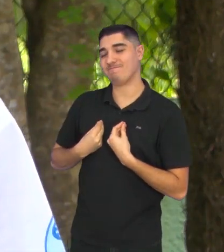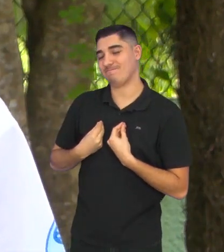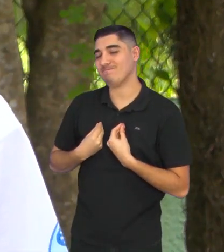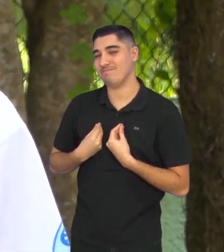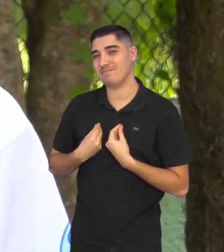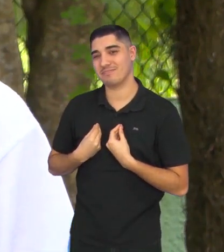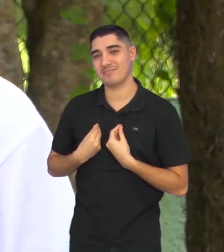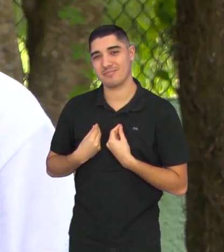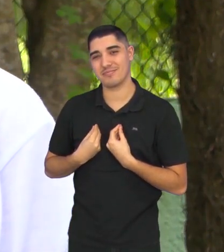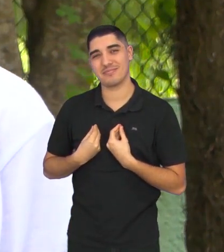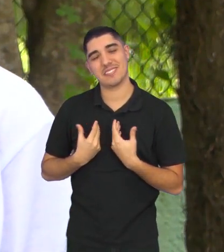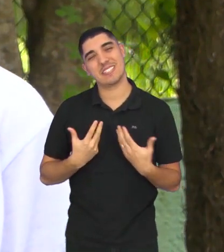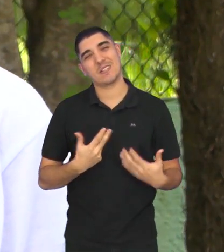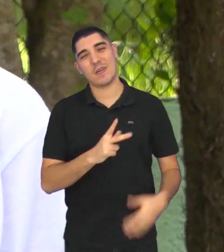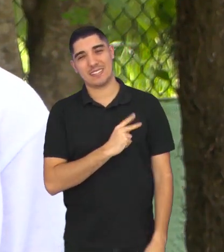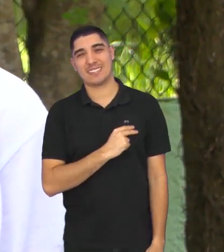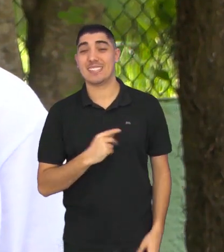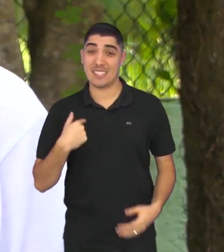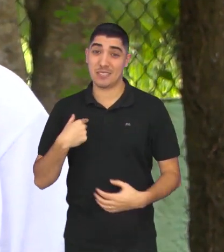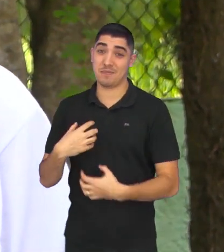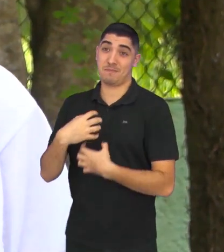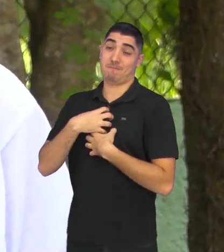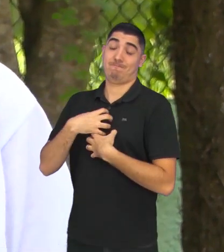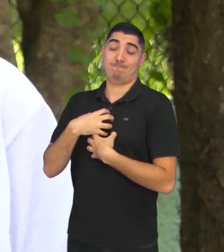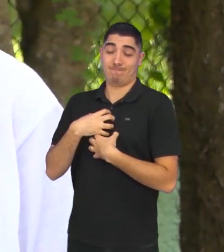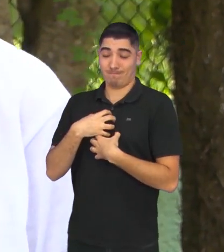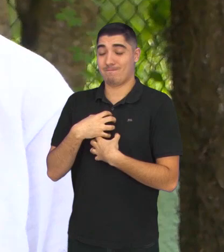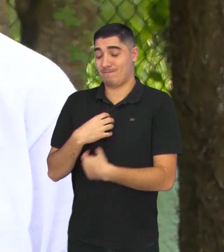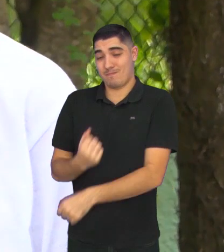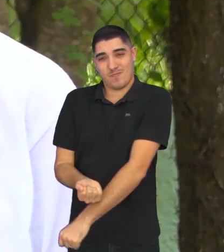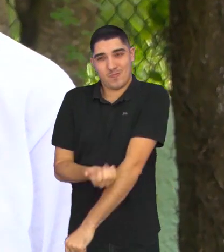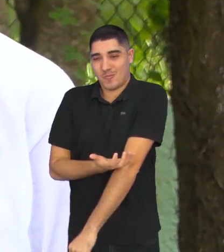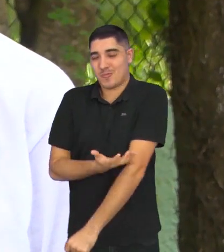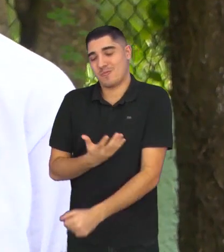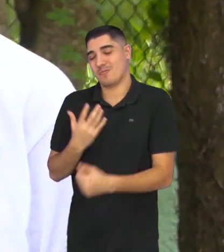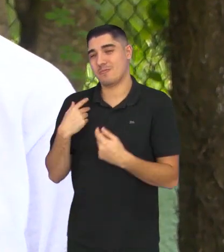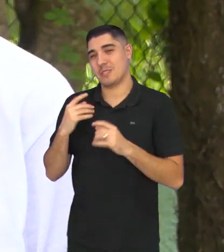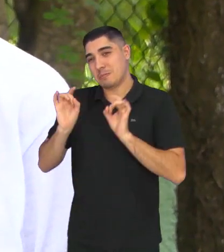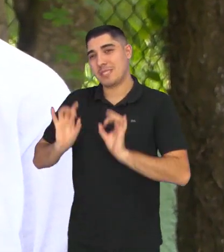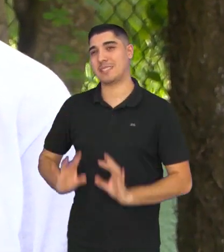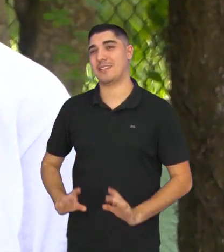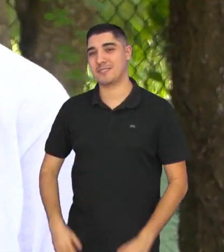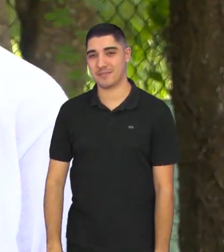É um presente. Eu me sinto privilegiada.